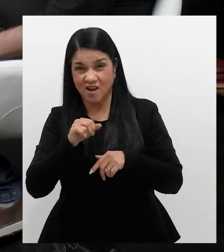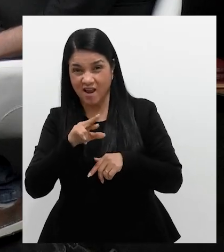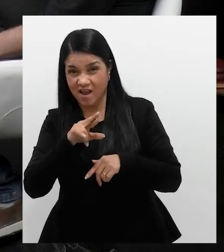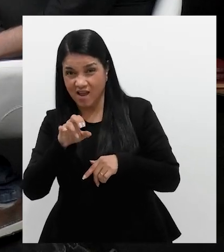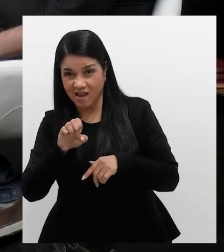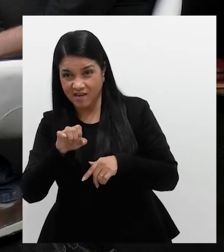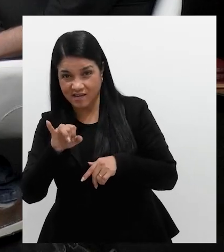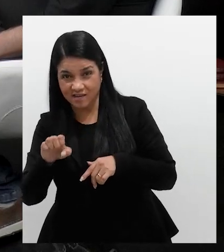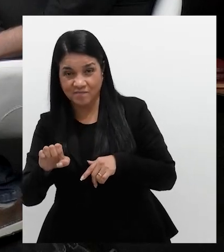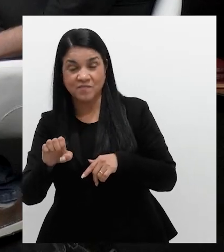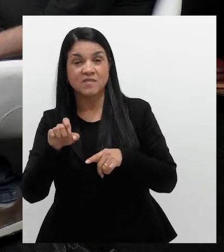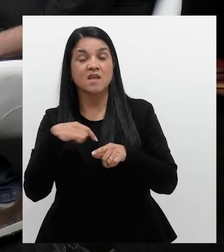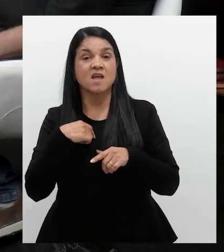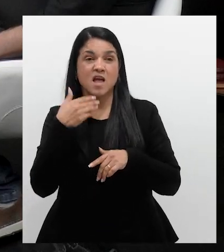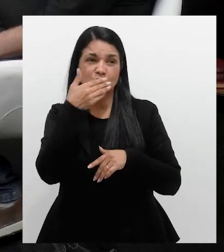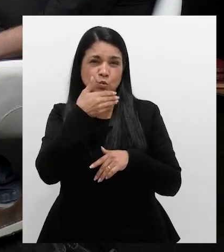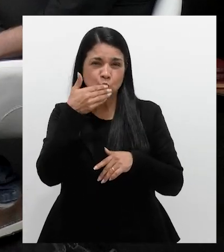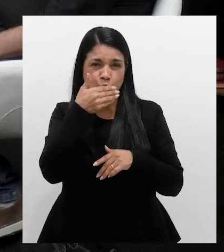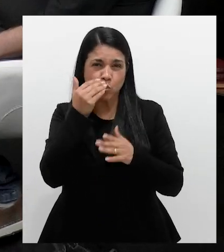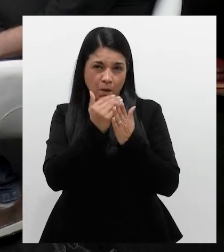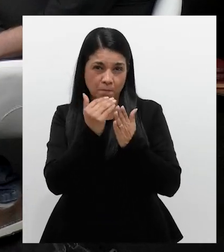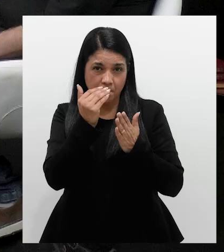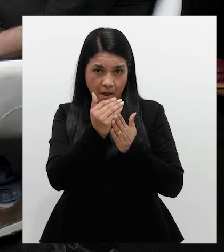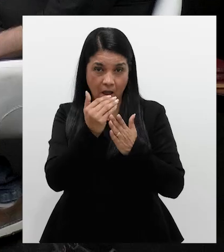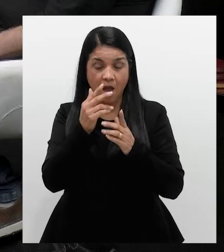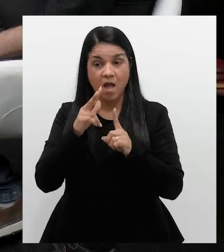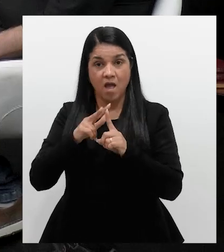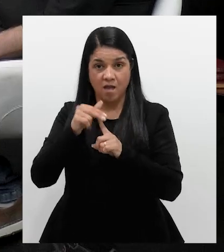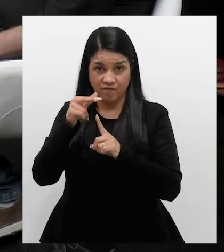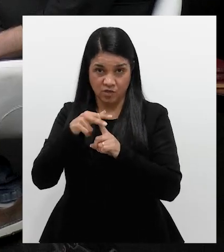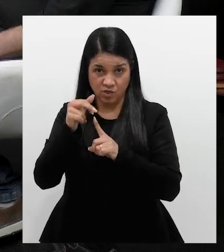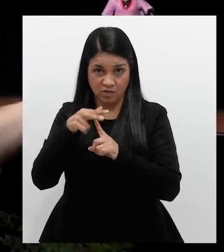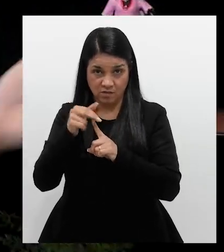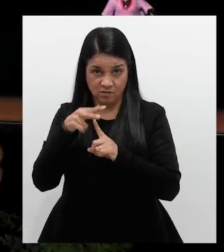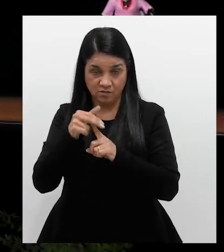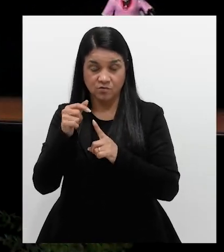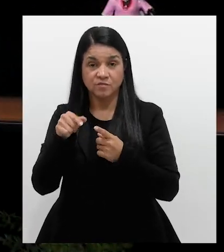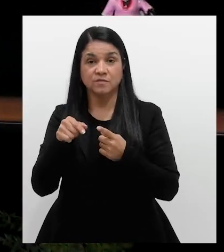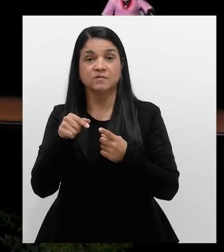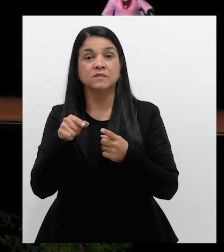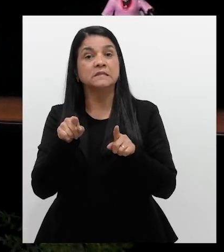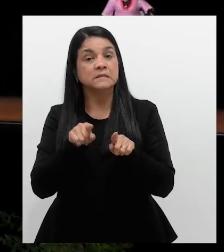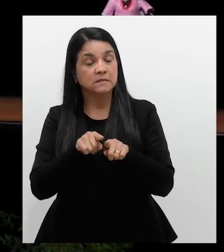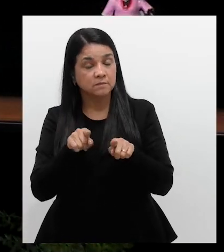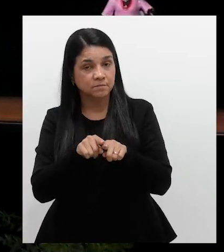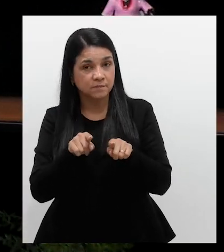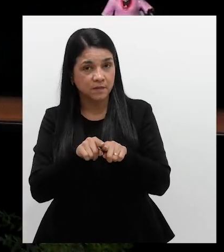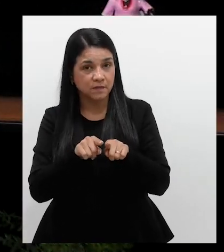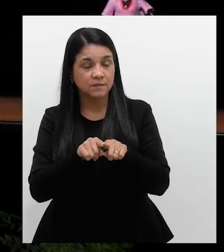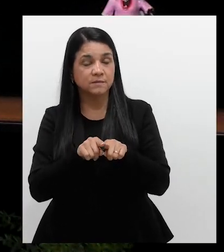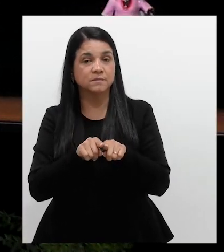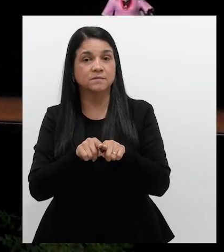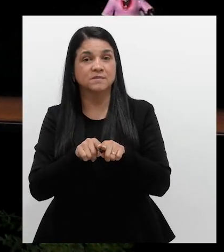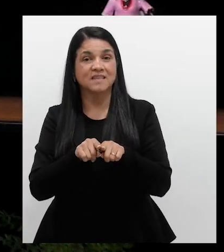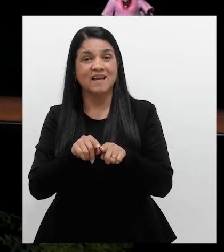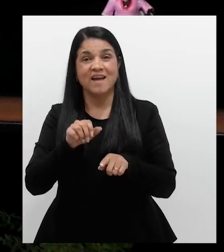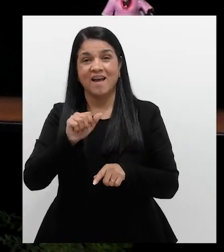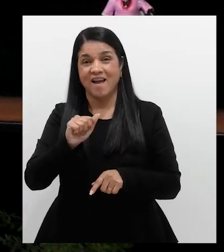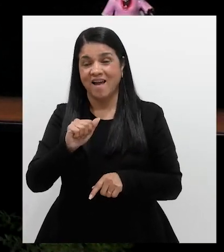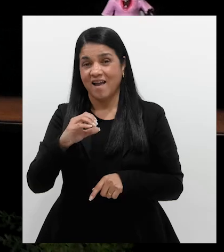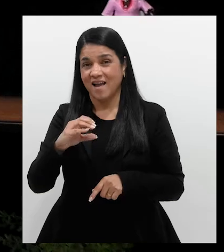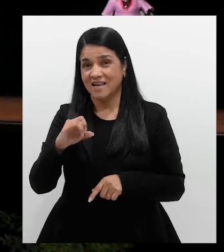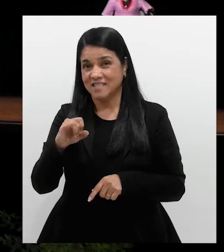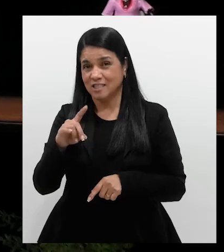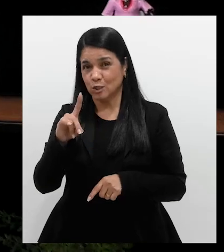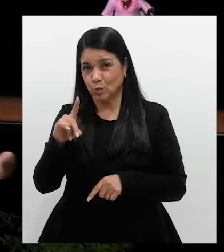como cárie, pela questão do açúcar, quando a gente está falando de refrigerante normal, né? Não zero, mas ele também, pela questão